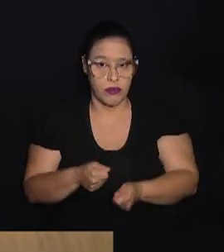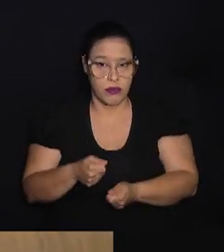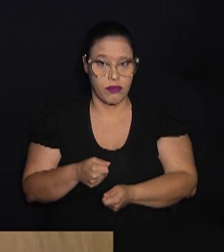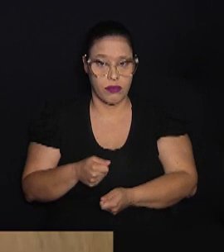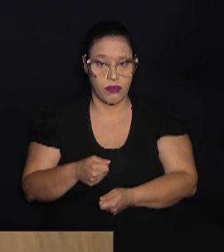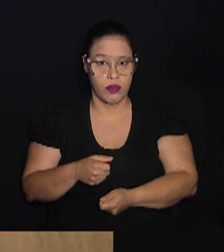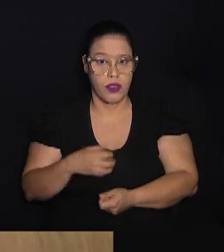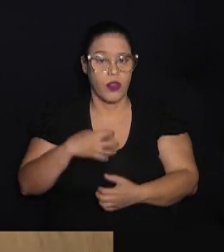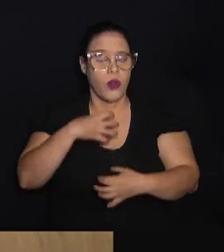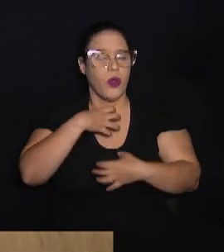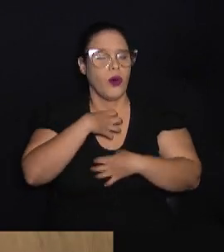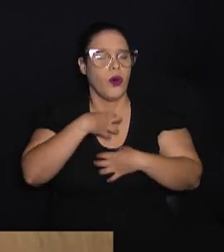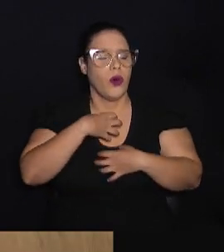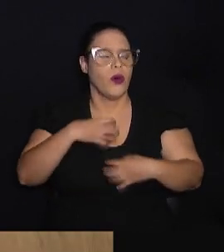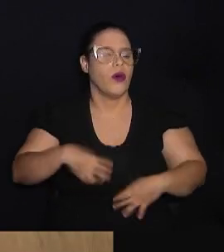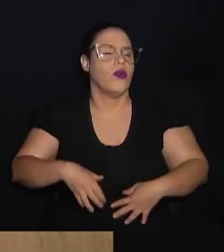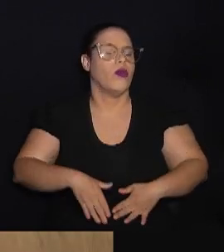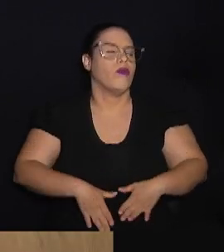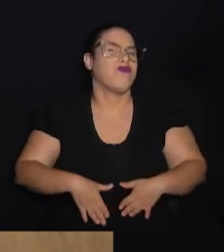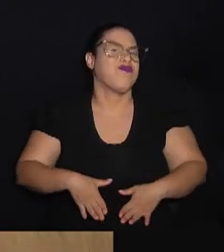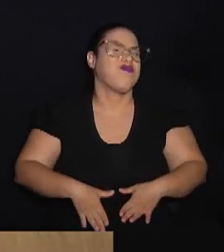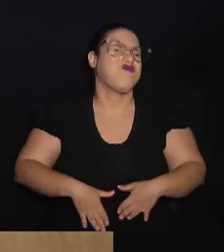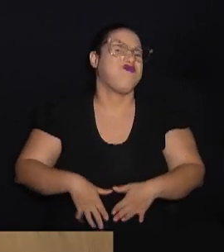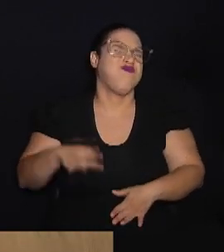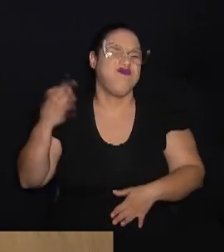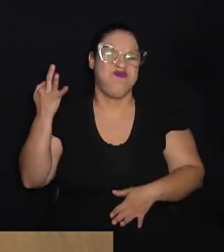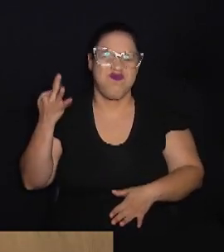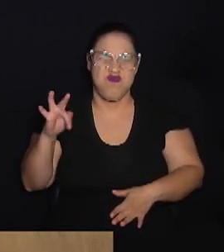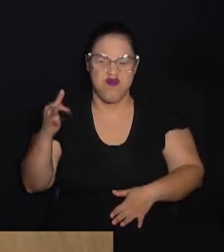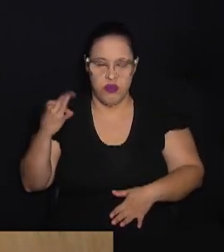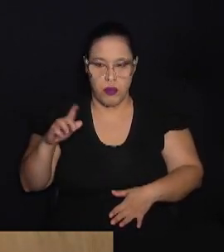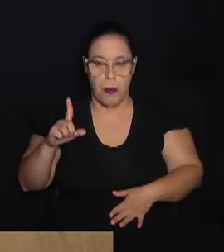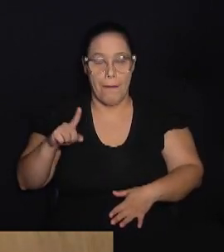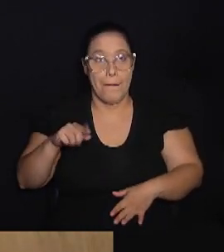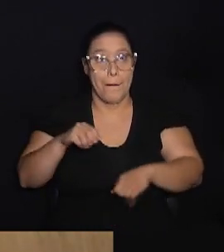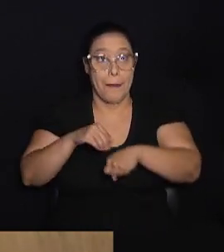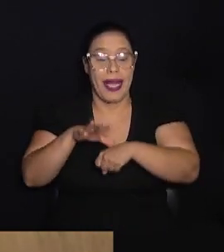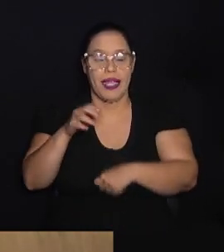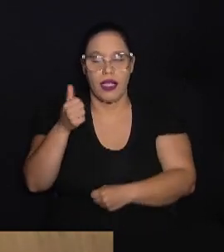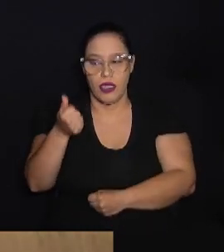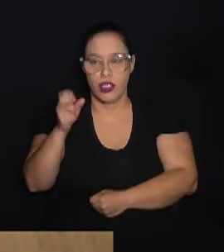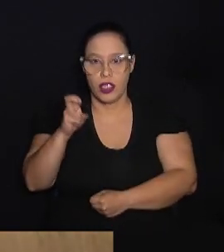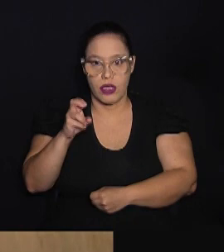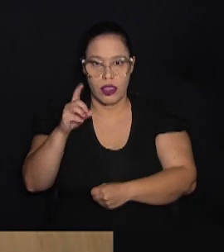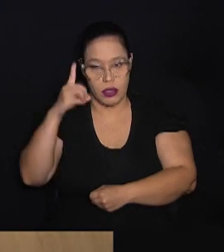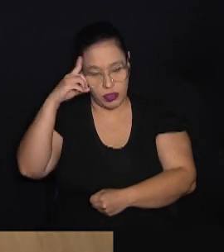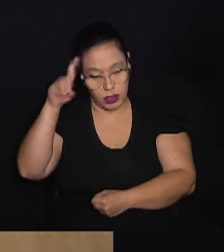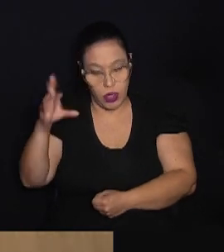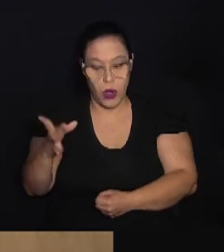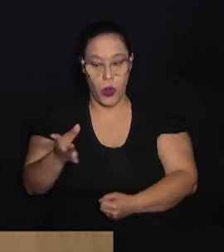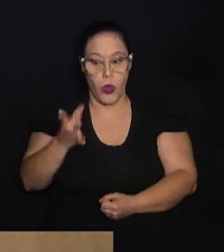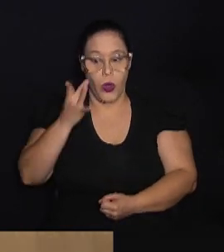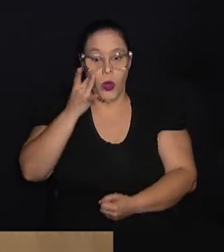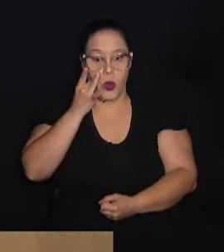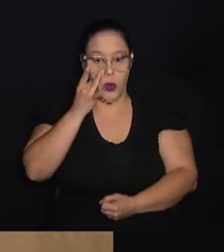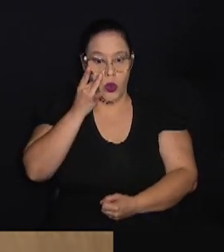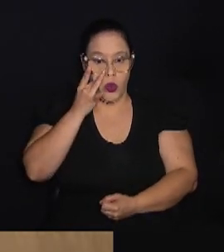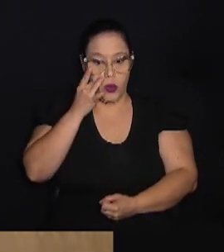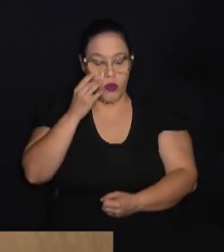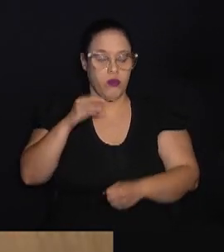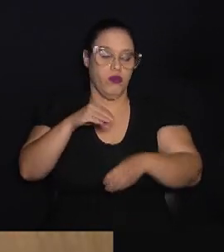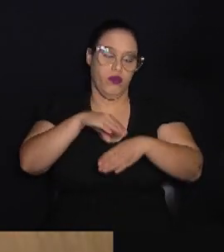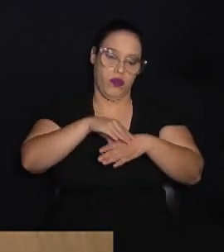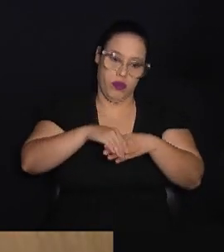com esses sintomas abdominais persistentes, principalmente por mais de 15 dias, deve ser o sinal de alerta para você iniciar alguma